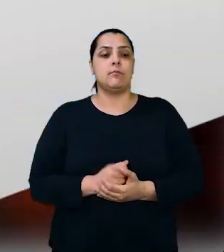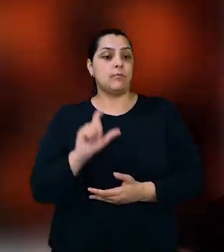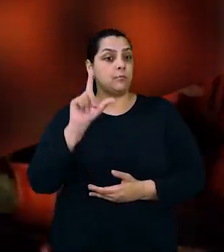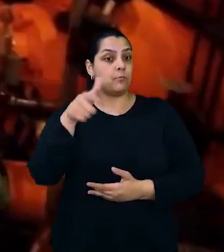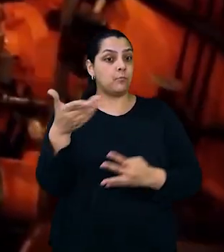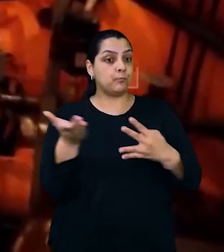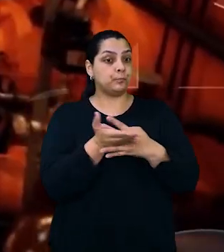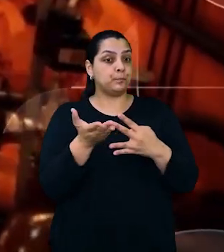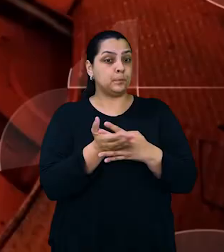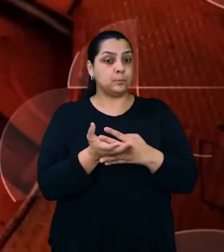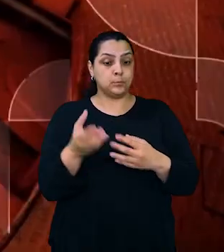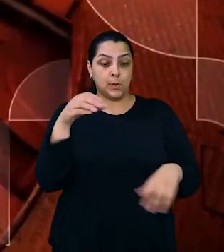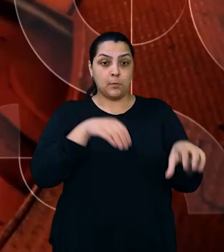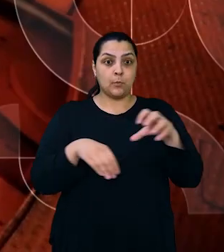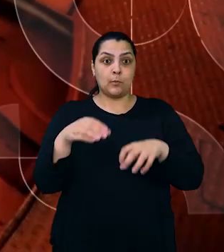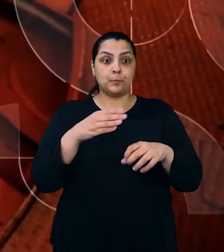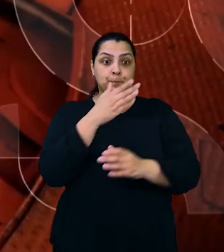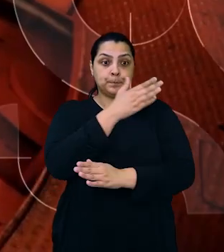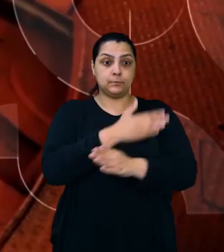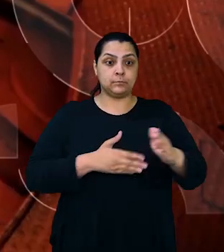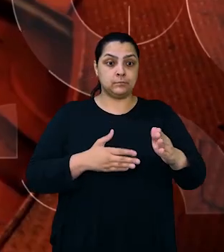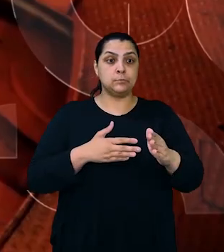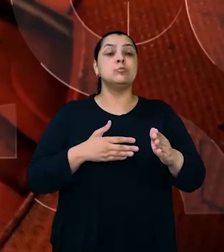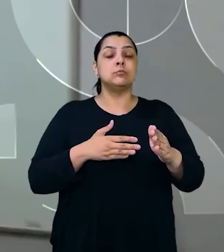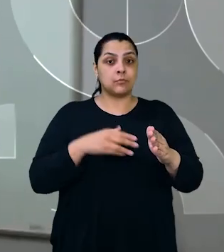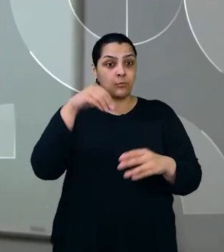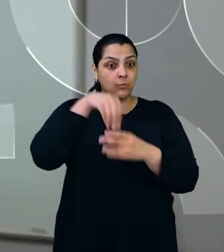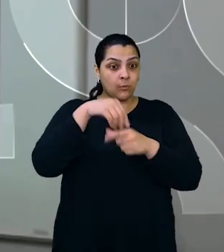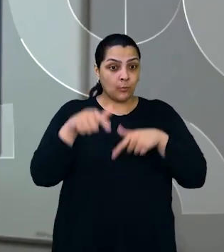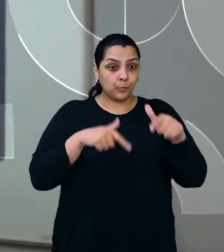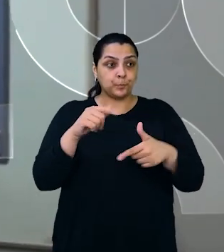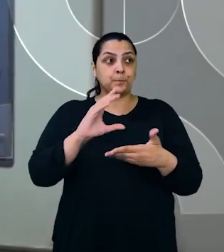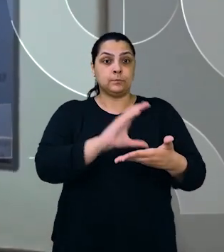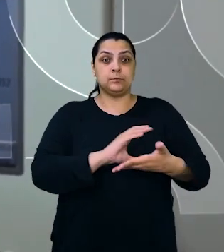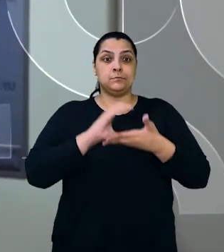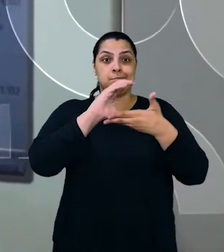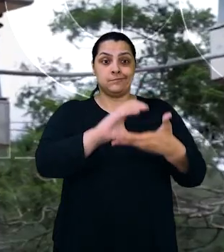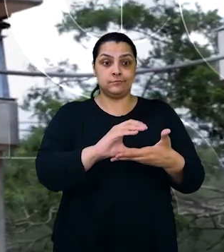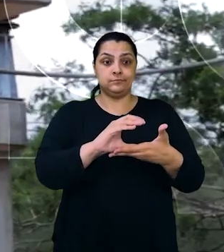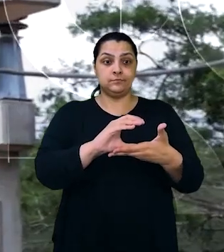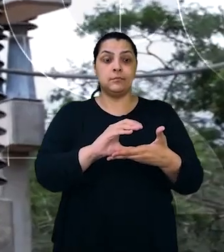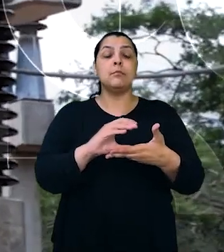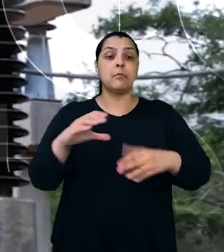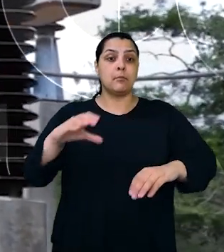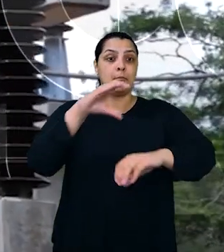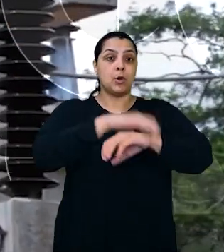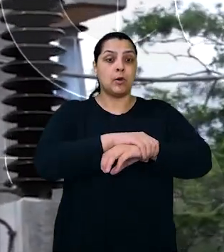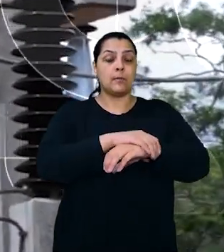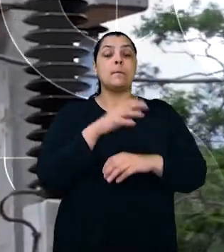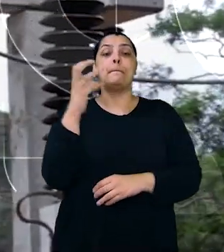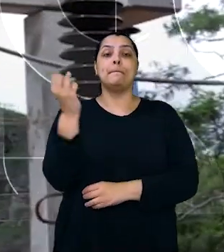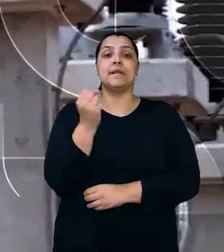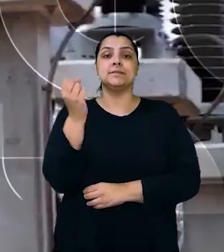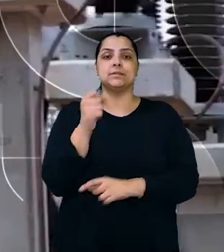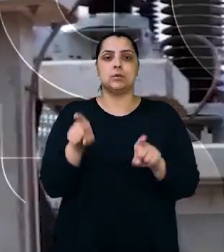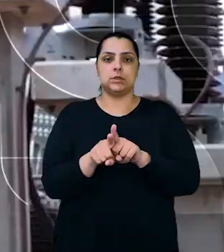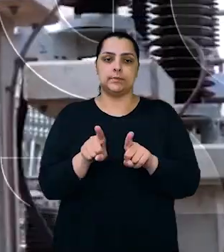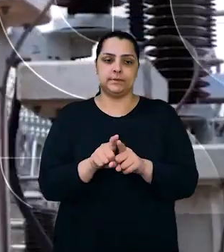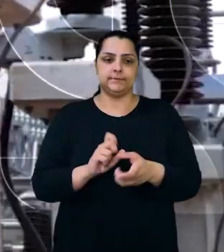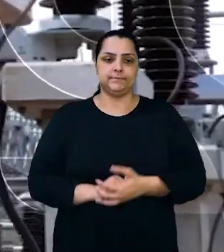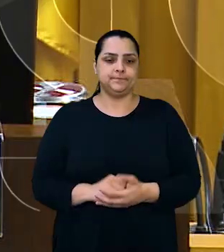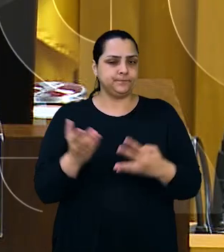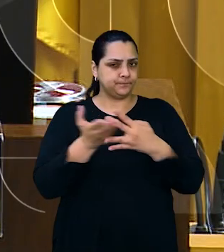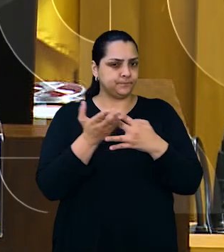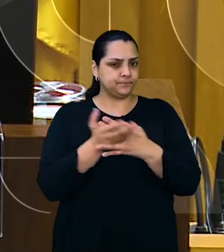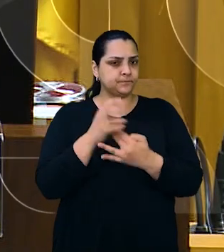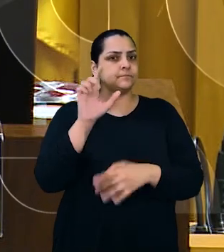seguir, montador que perdeu a mão em acidente de trabalho vai receber, além de indenização, prótese e pensão pelo ocorrido. No próximo